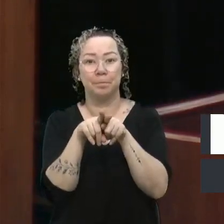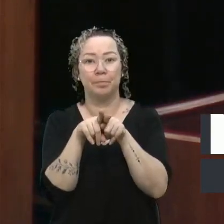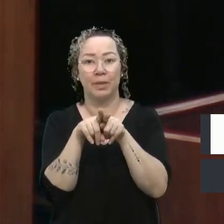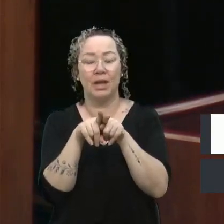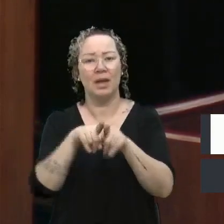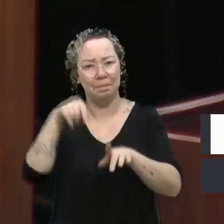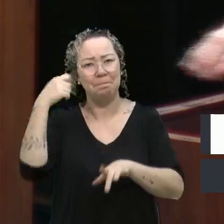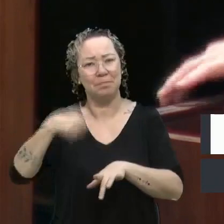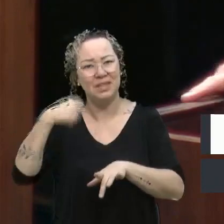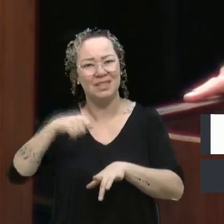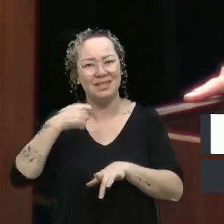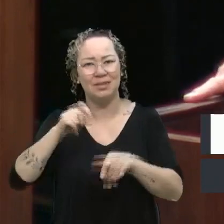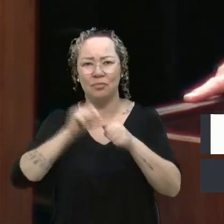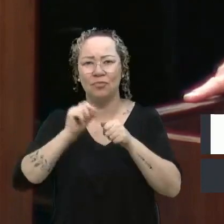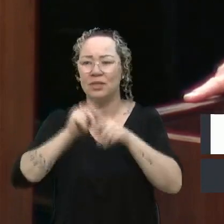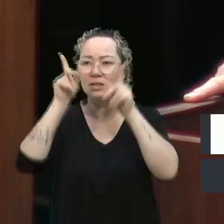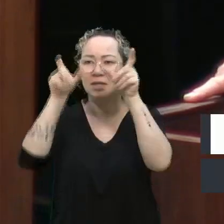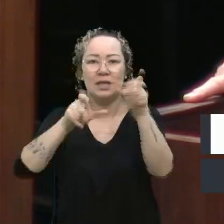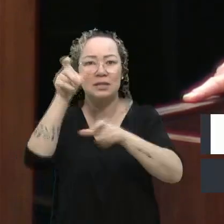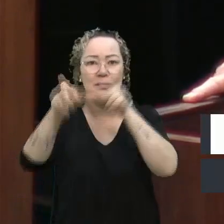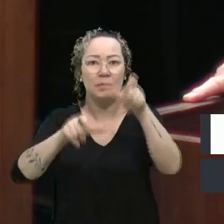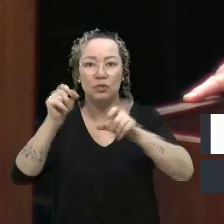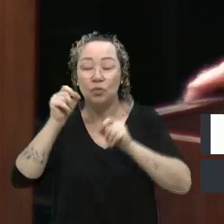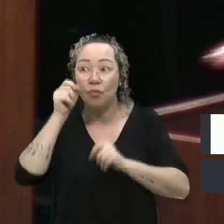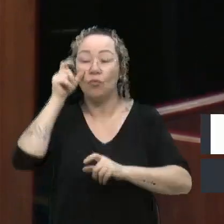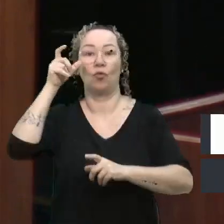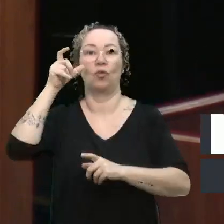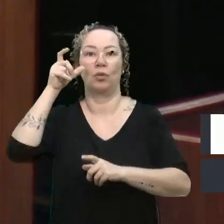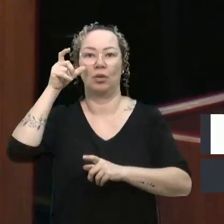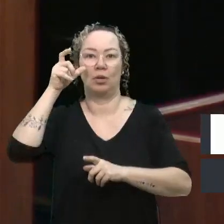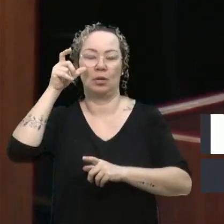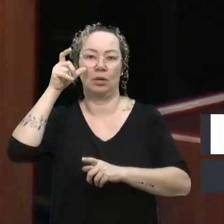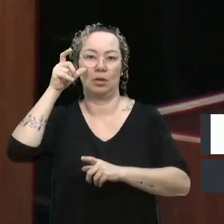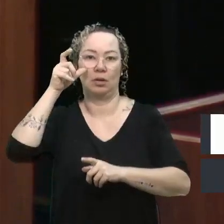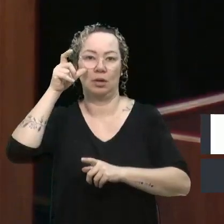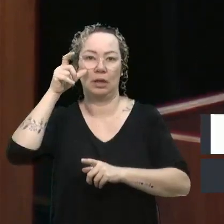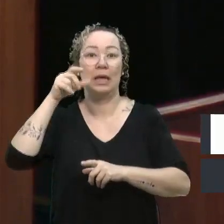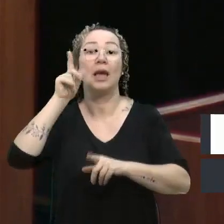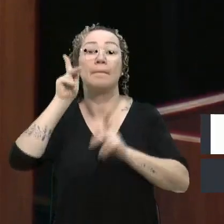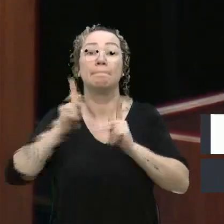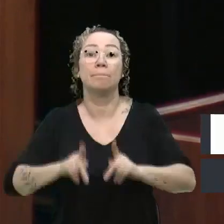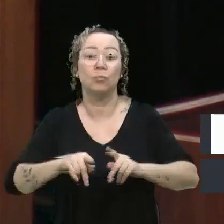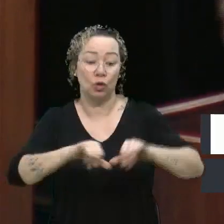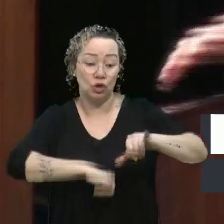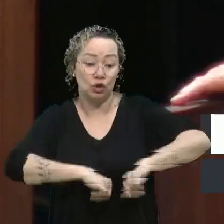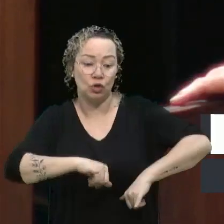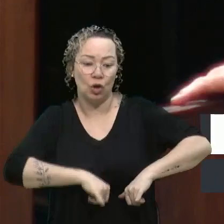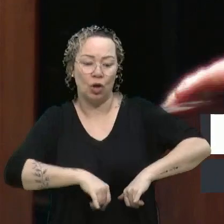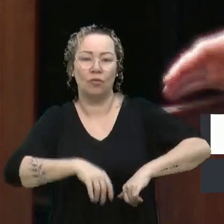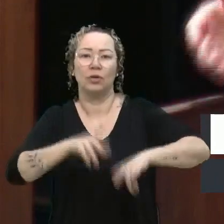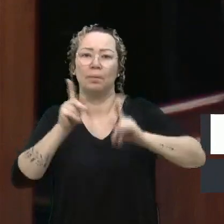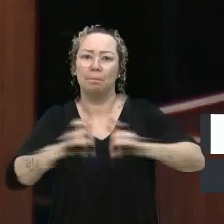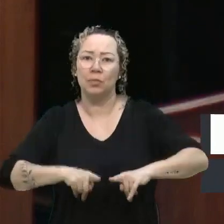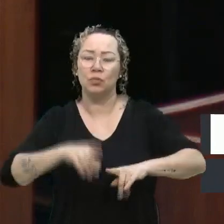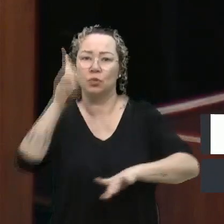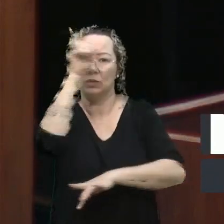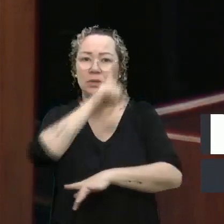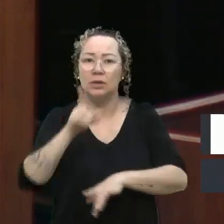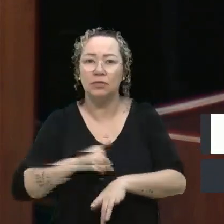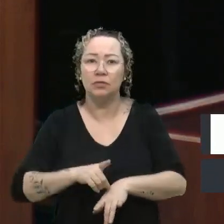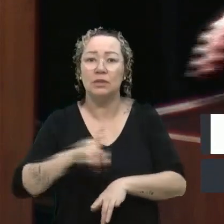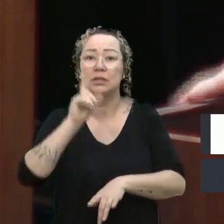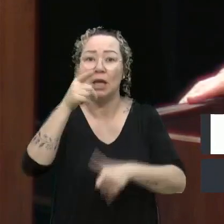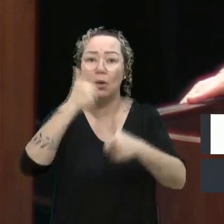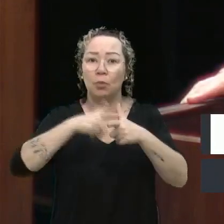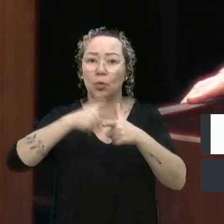precisamos despertar as pessoas que quem sofre de deficiência é um problema